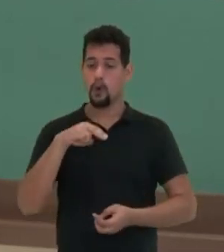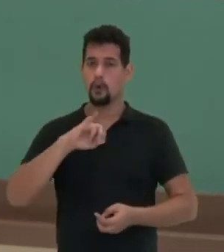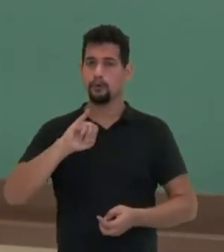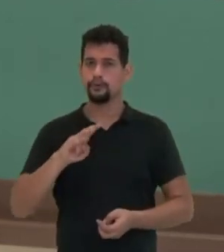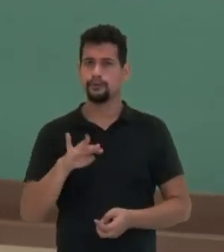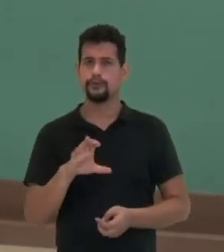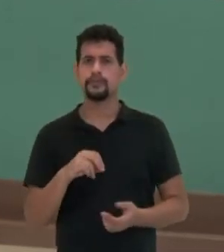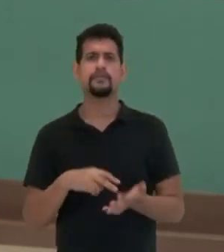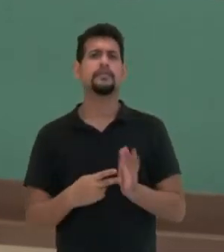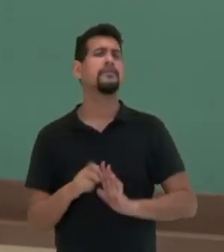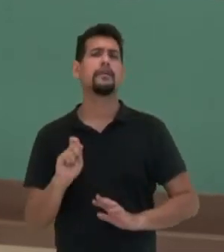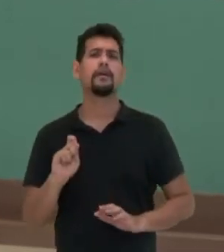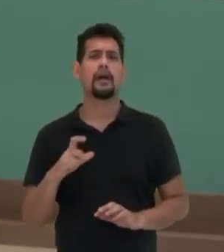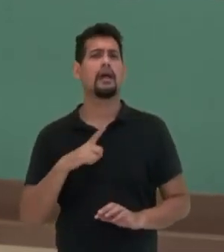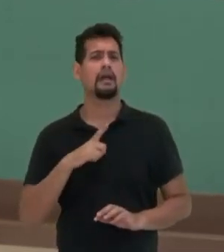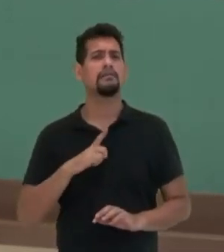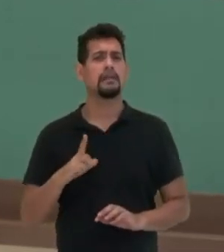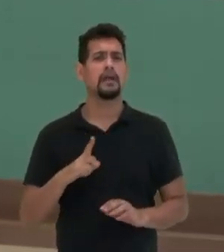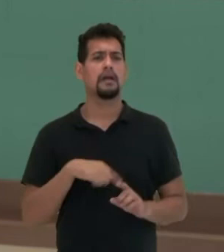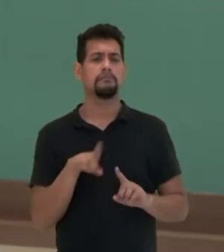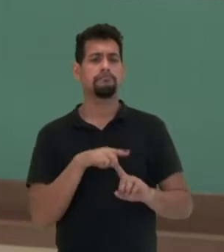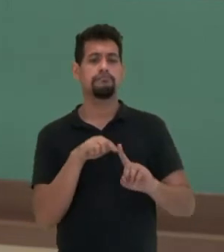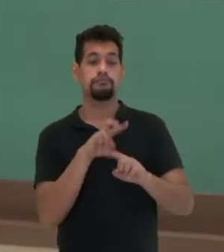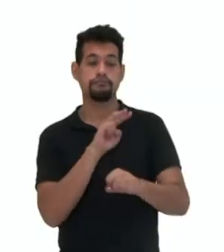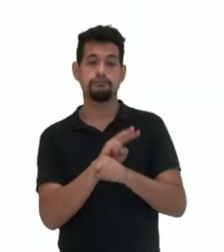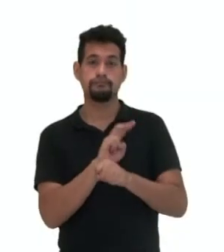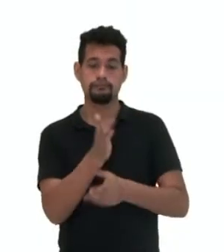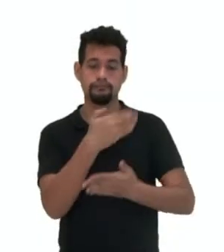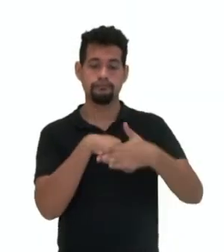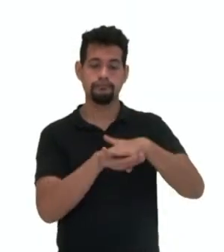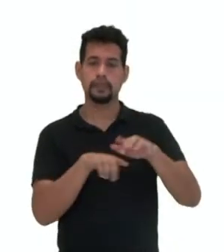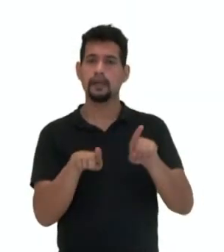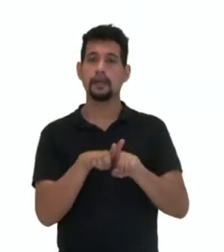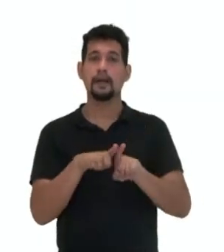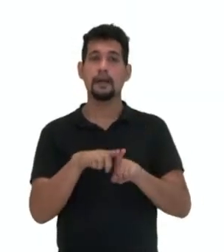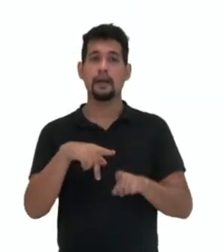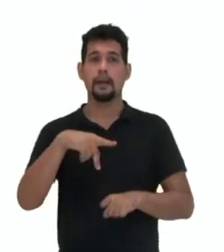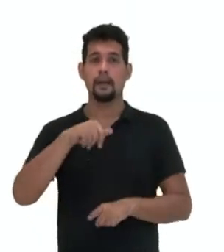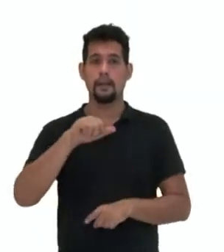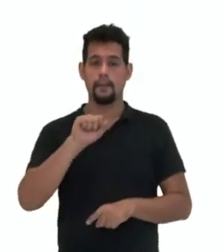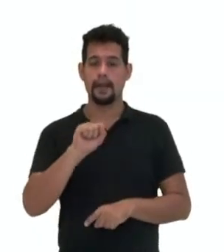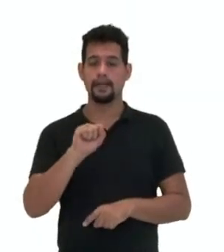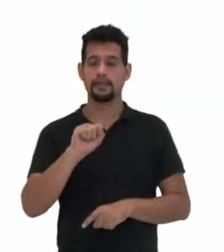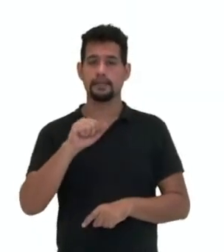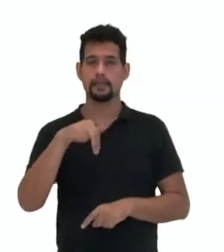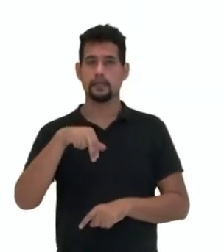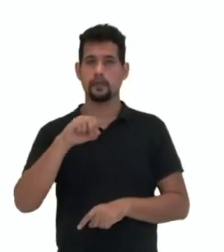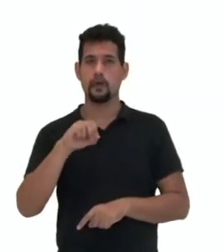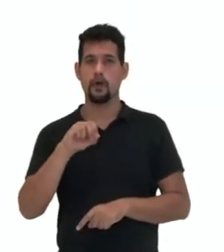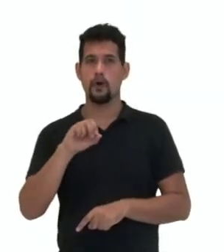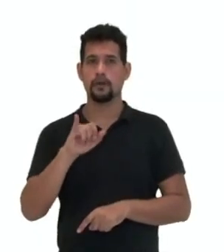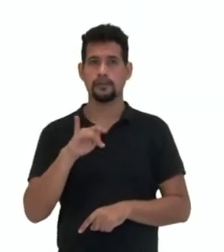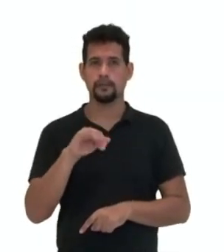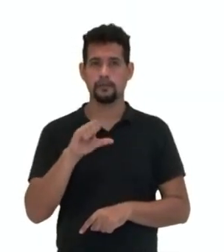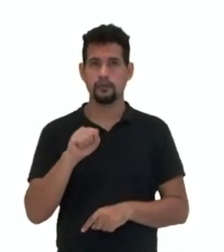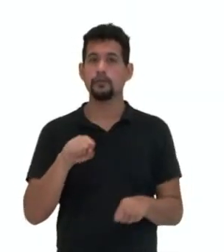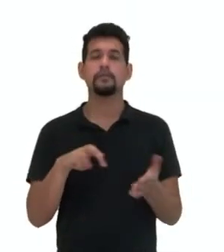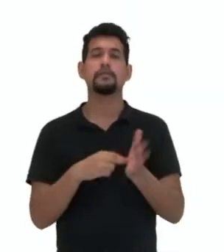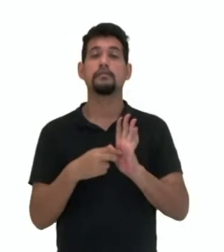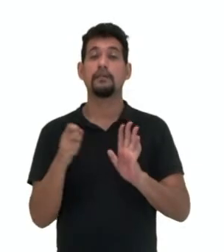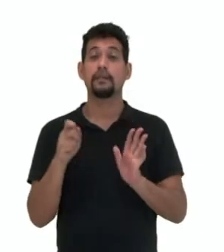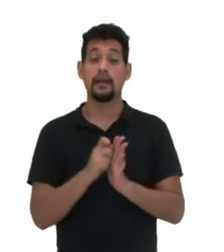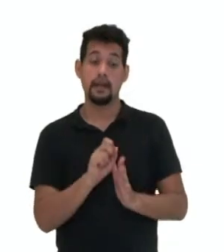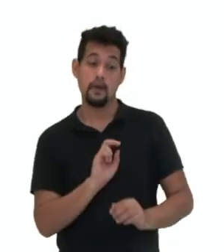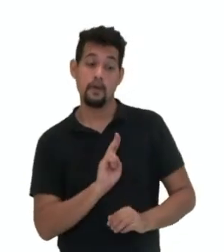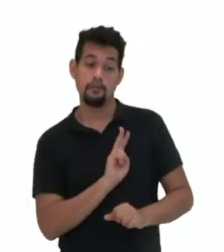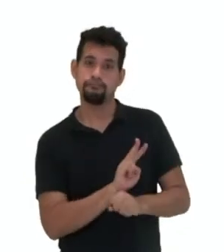né? Pois ele tem função de reserva. Tem os plasmócitos, que são as células que produzem